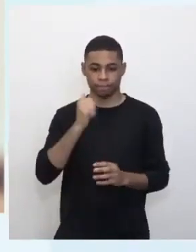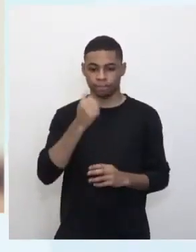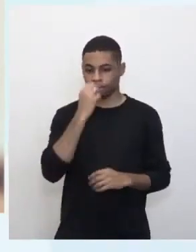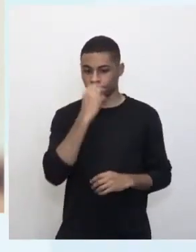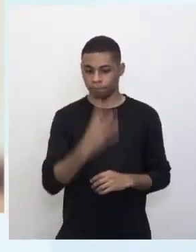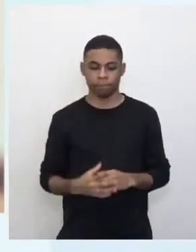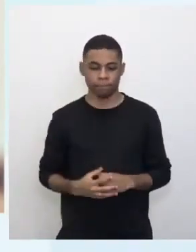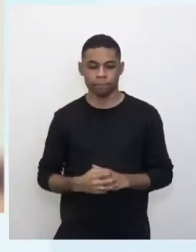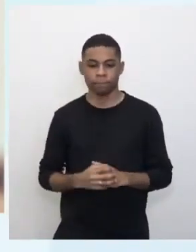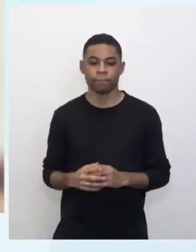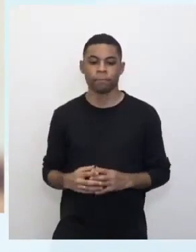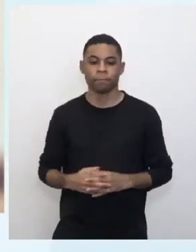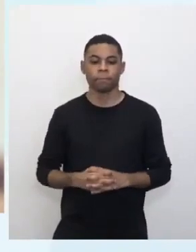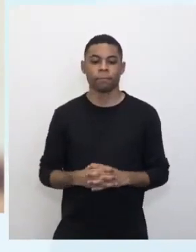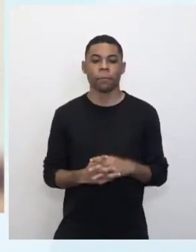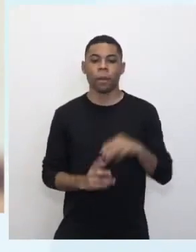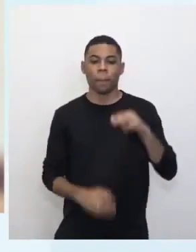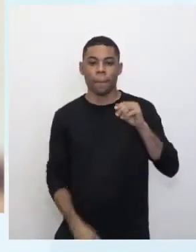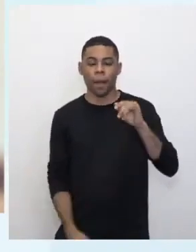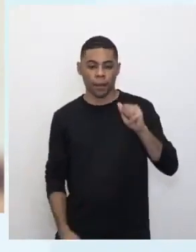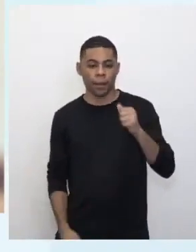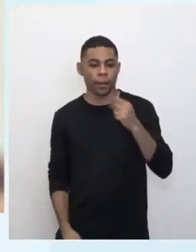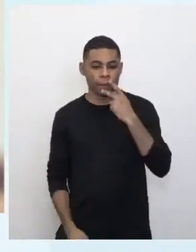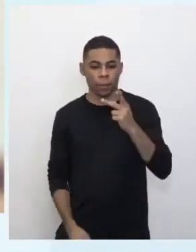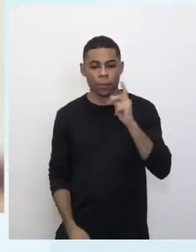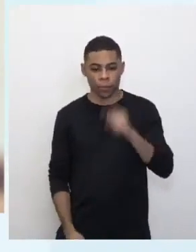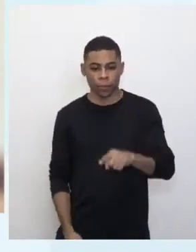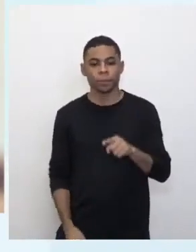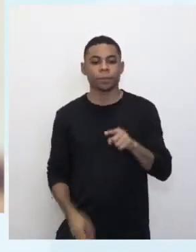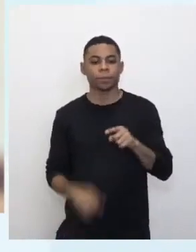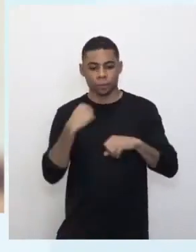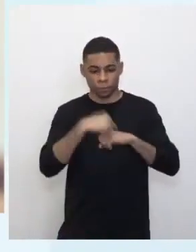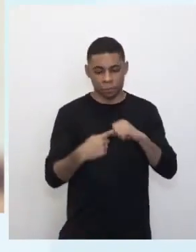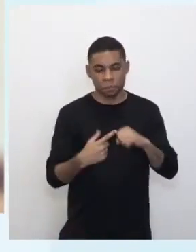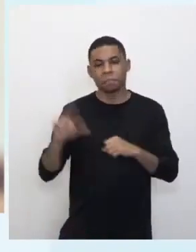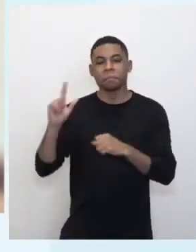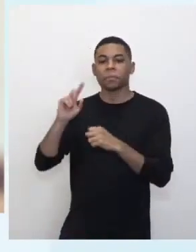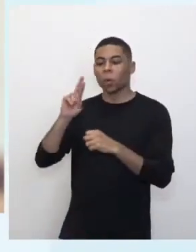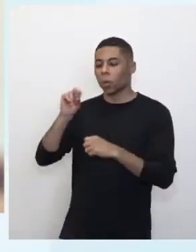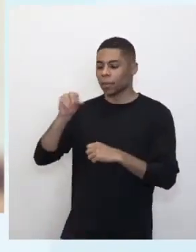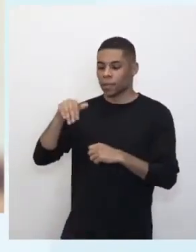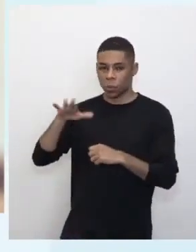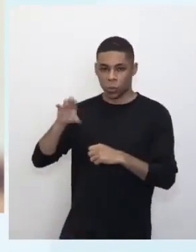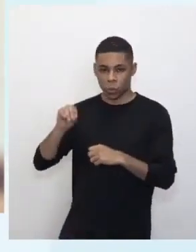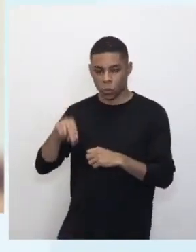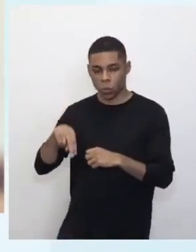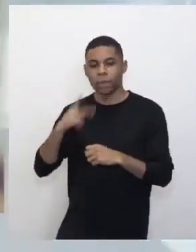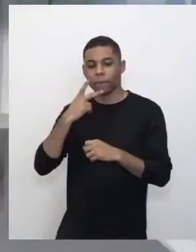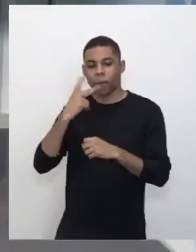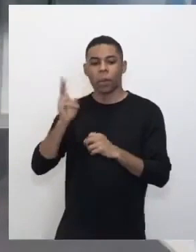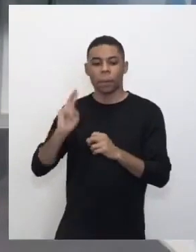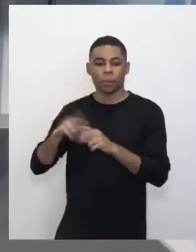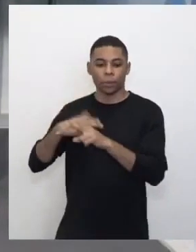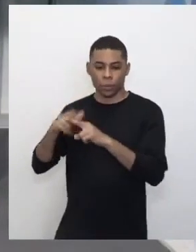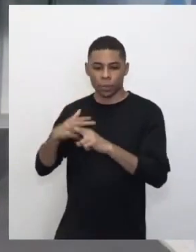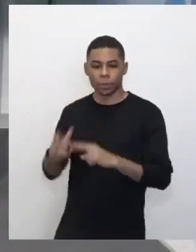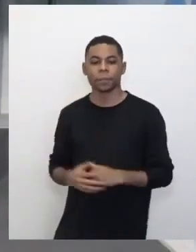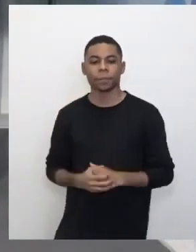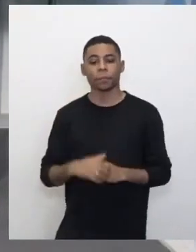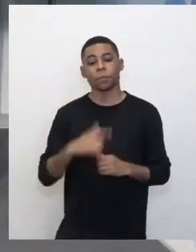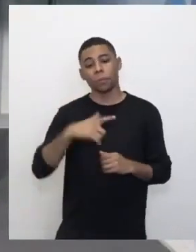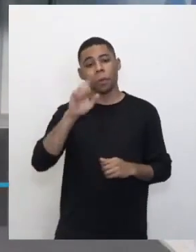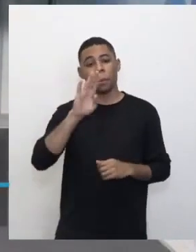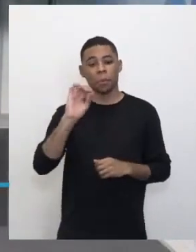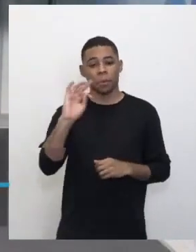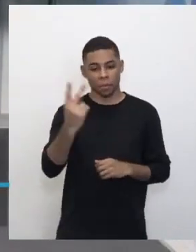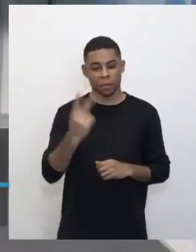maioria, tá subindo bastante strawberry aqui. Tem o José Newton, chocolate ice cream. Já apareceu o both ali Both também, que também, ninguém Maria recusa um